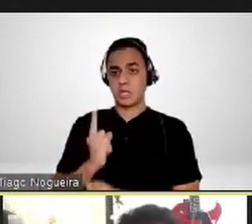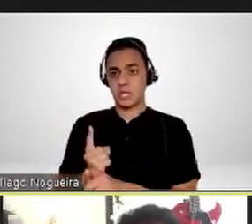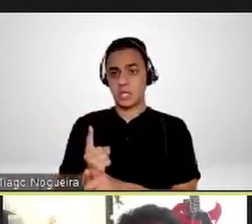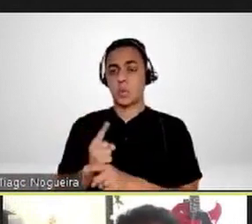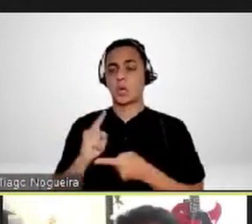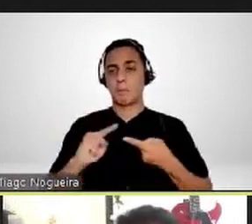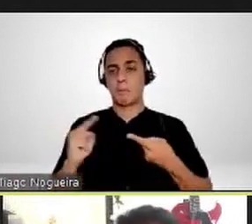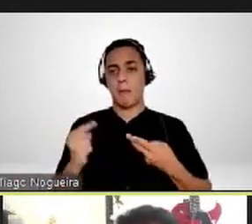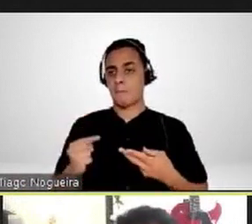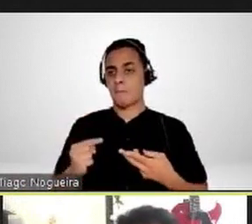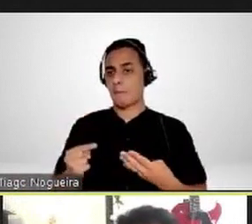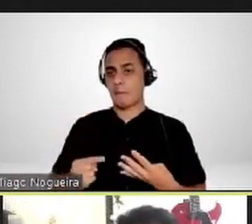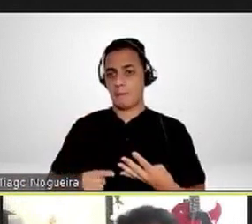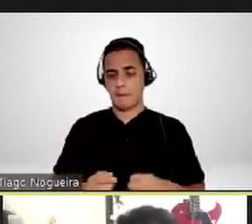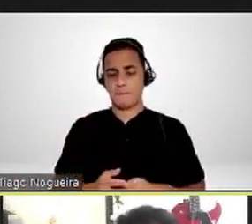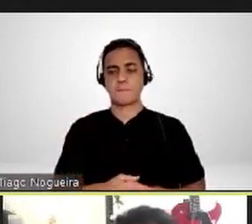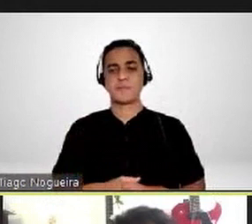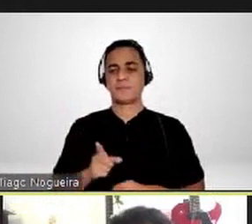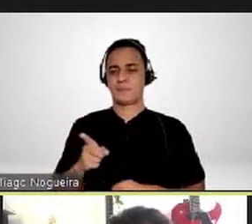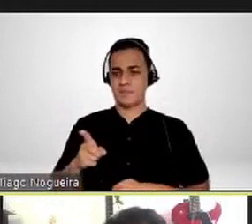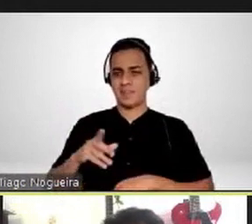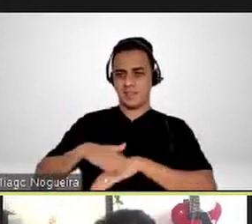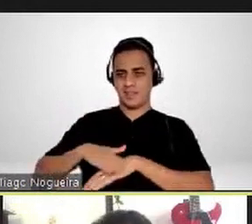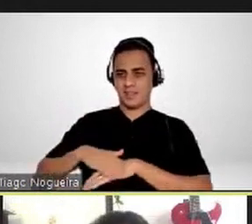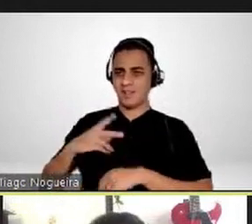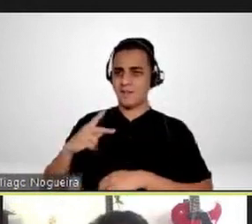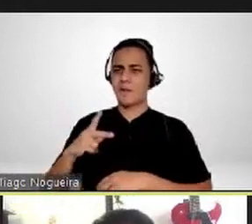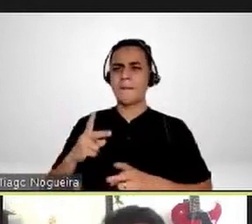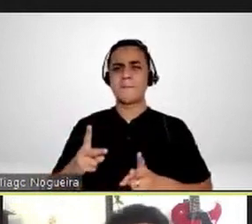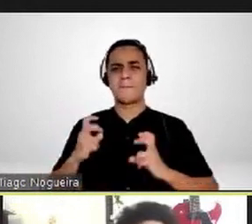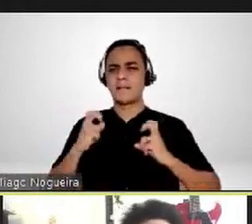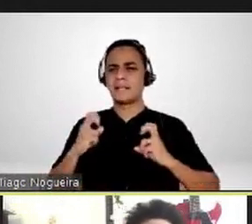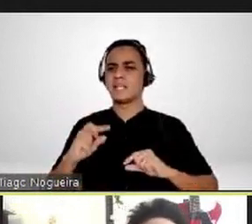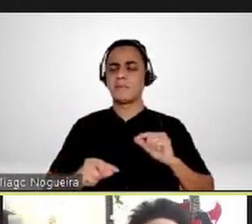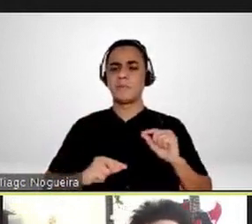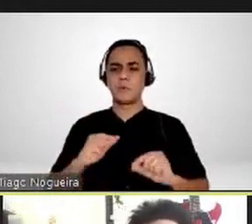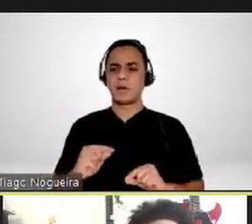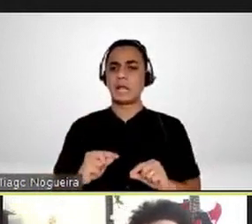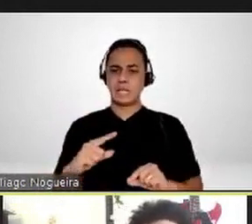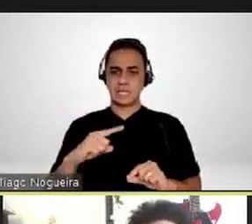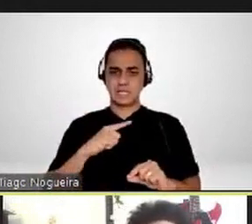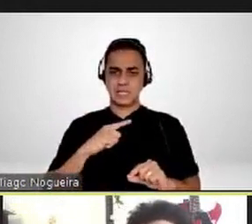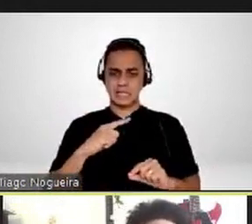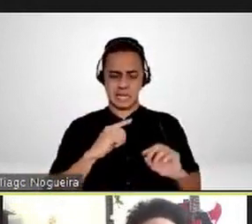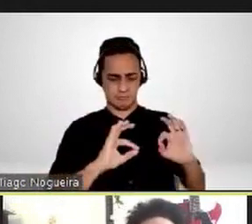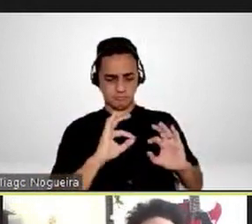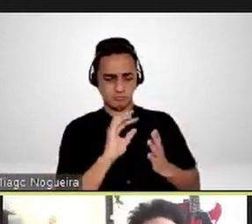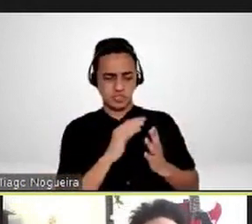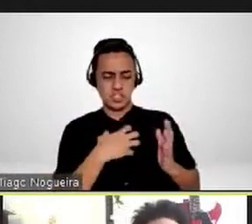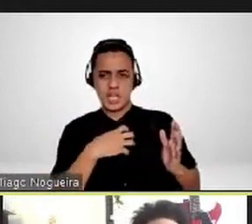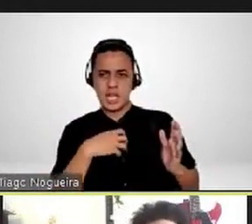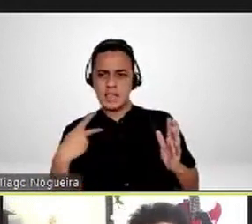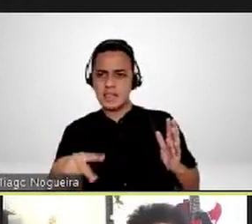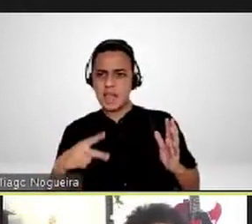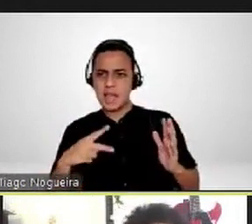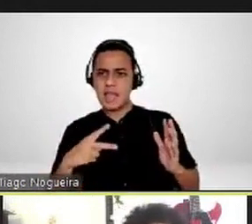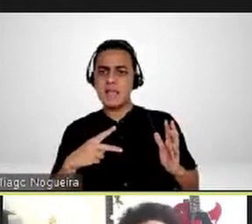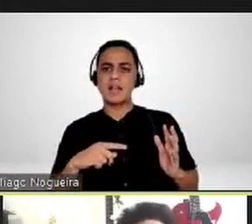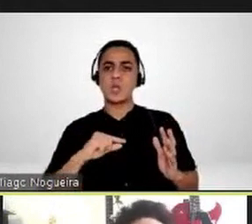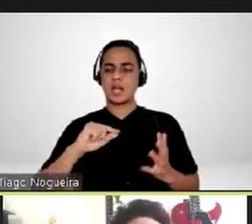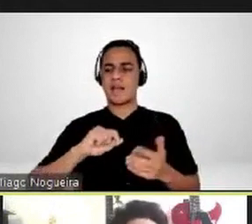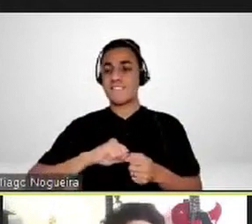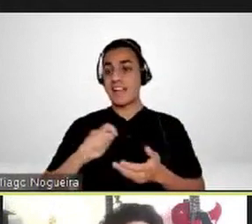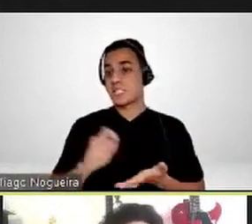cross-hatching você percebe claramente a inclinação gráfica das pessoas. Então você percebe quem faz